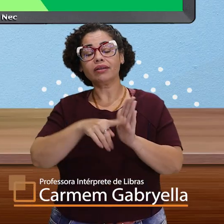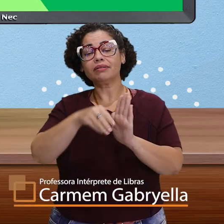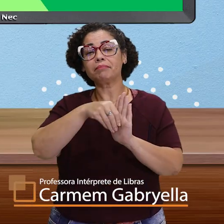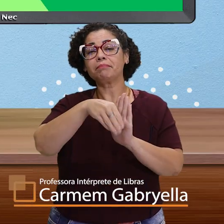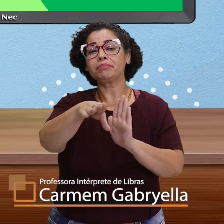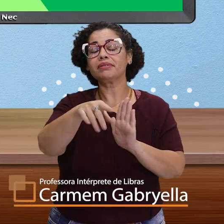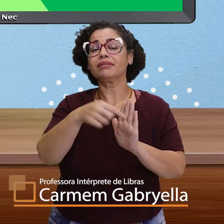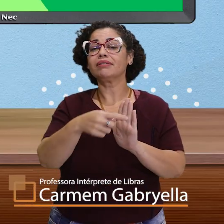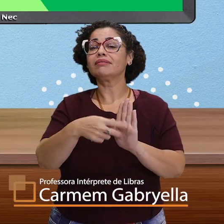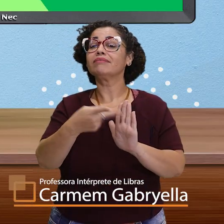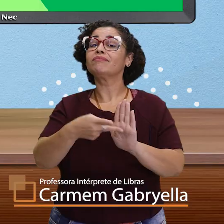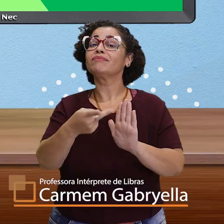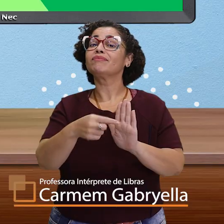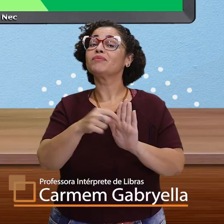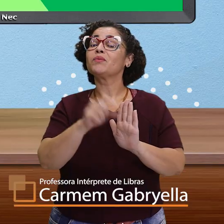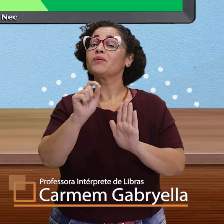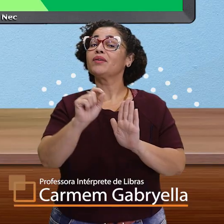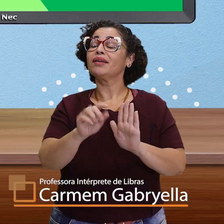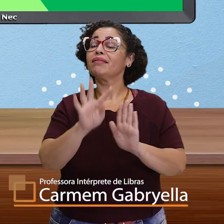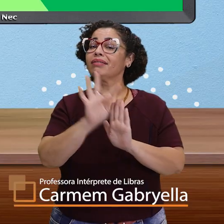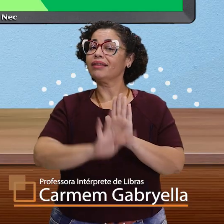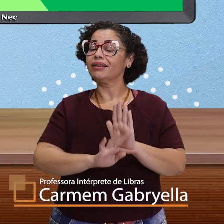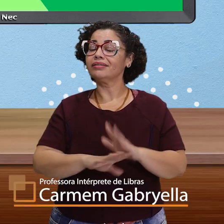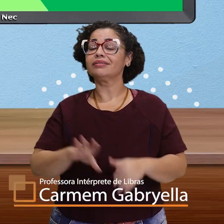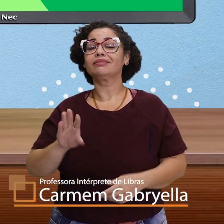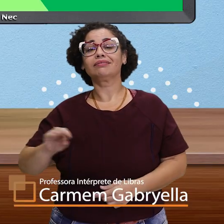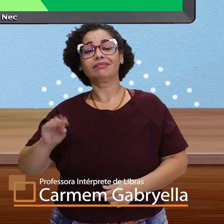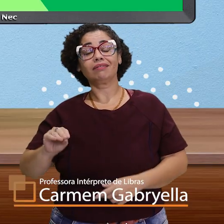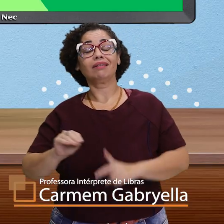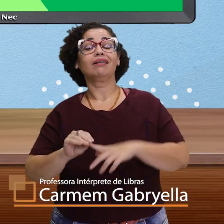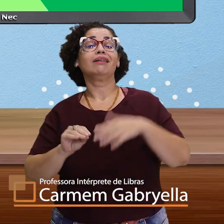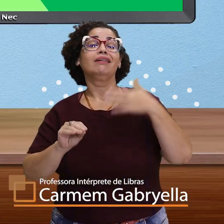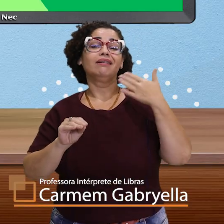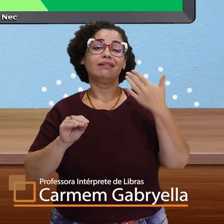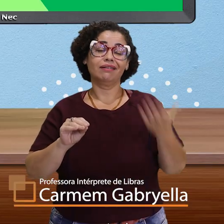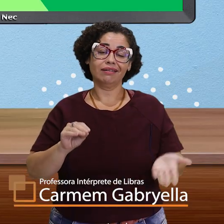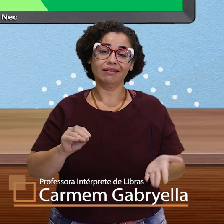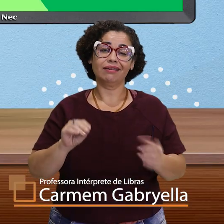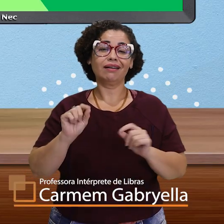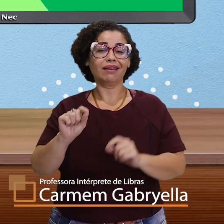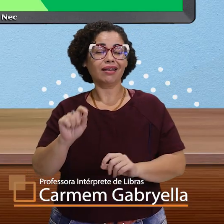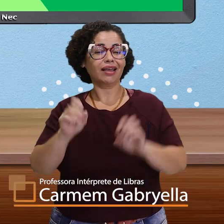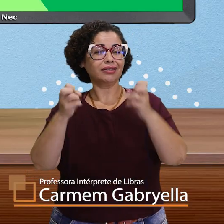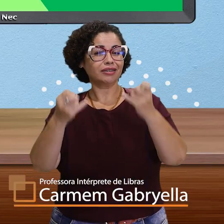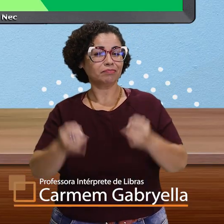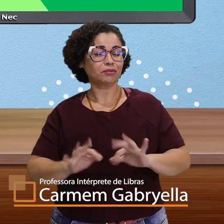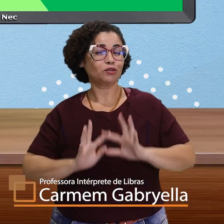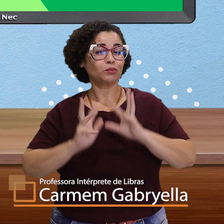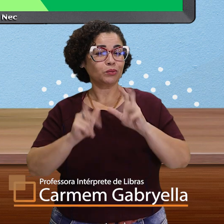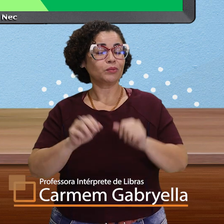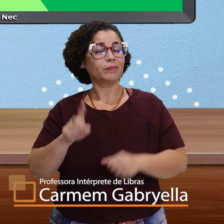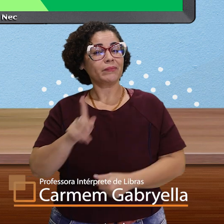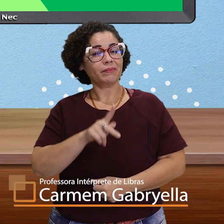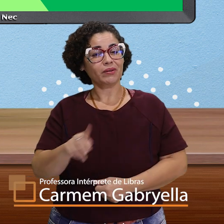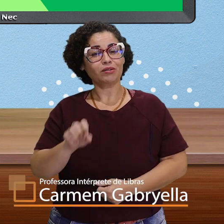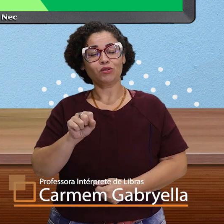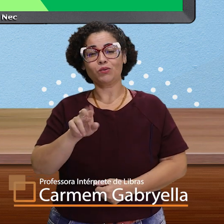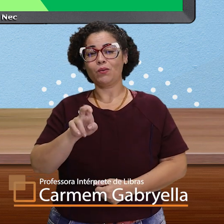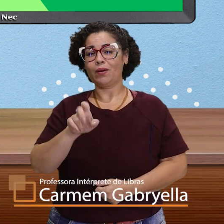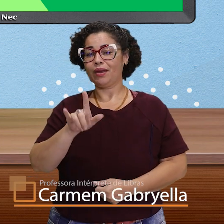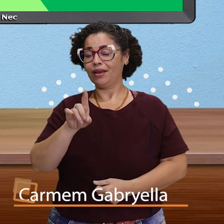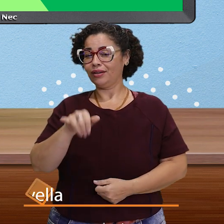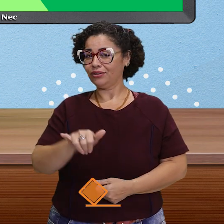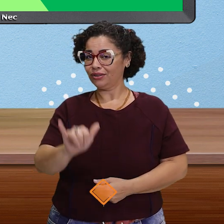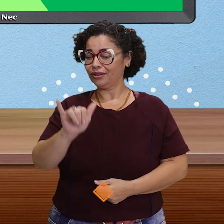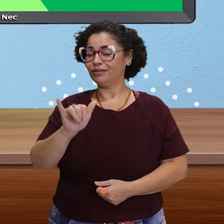né? É a mensagem principal de um texto. E quem vai explicar isso tudo pra gente é a